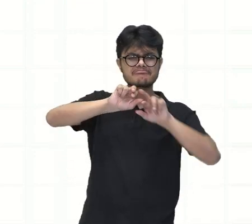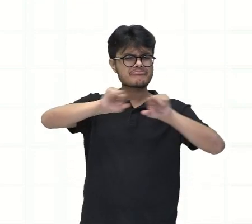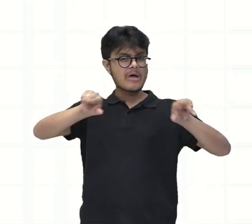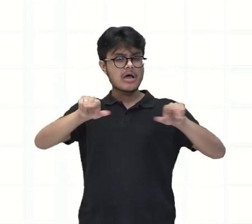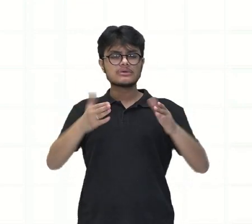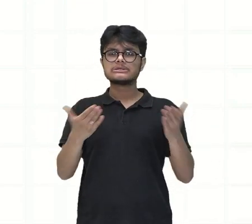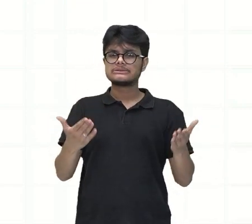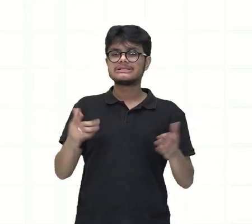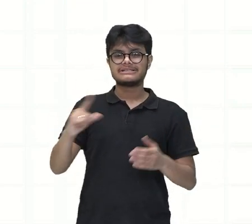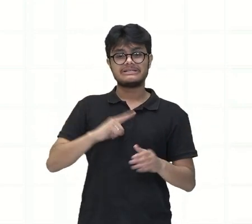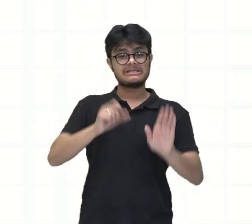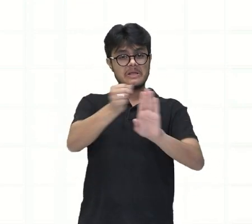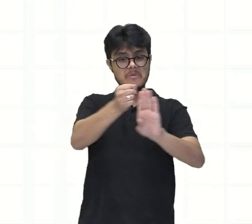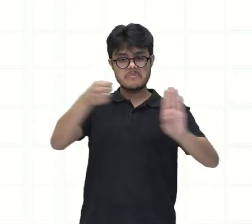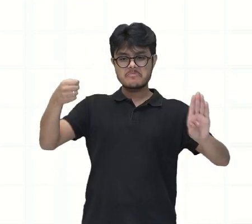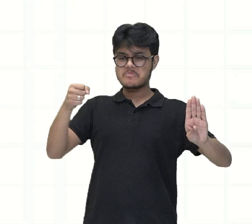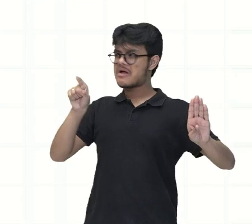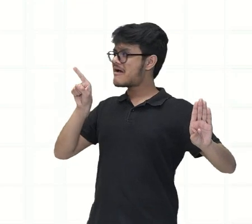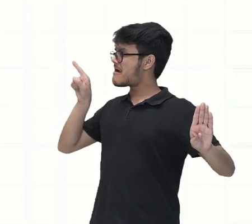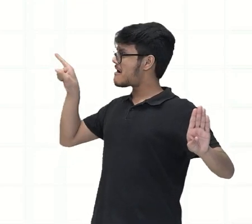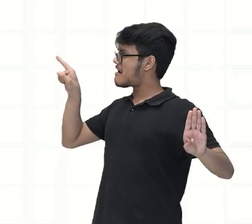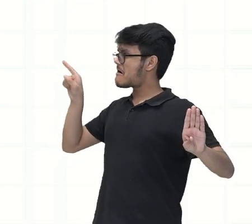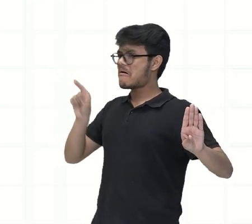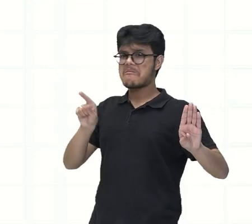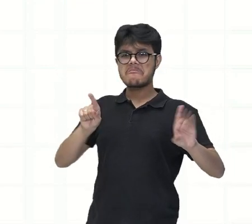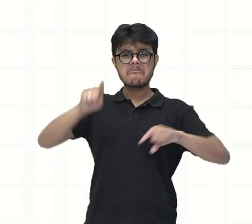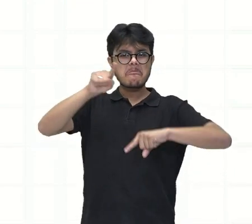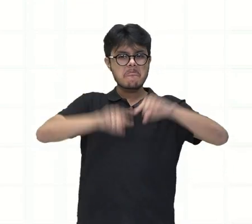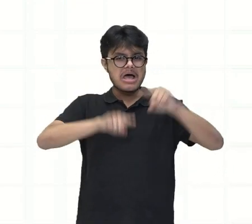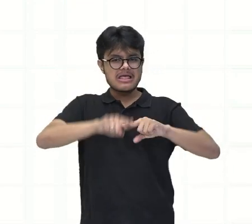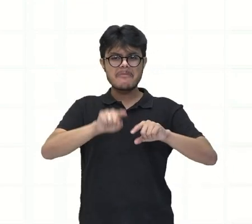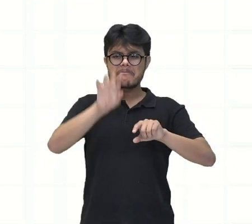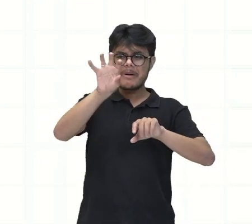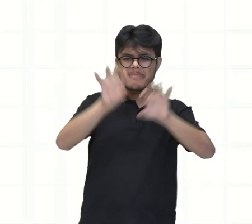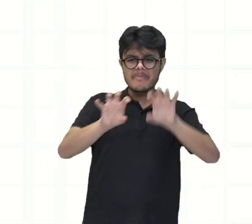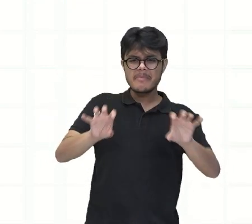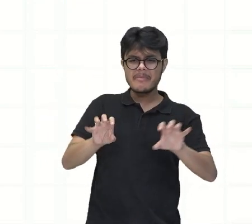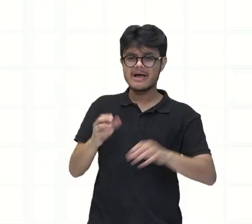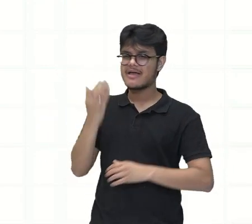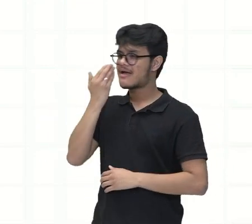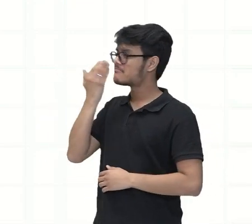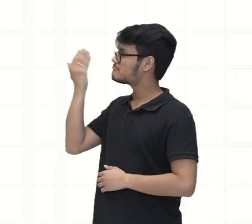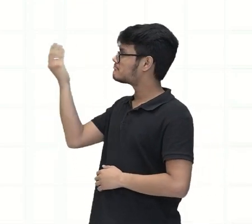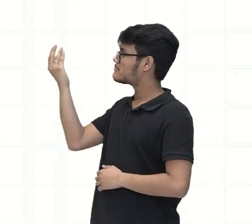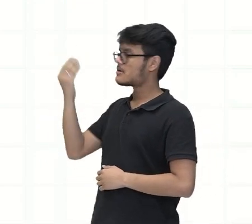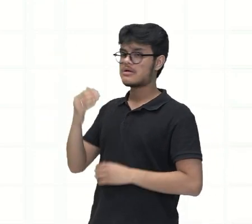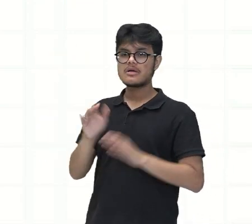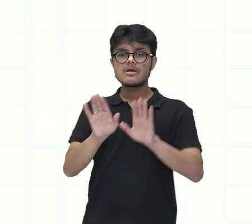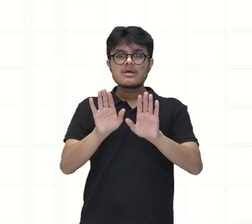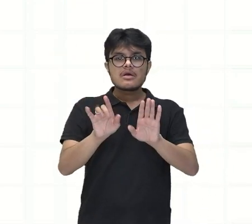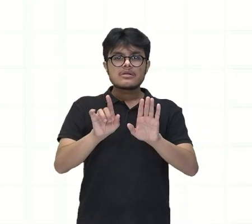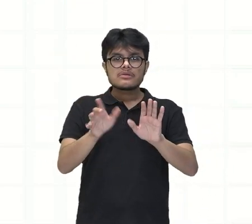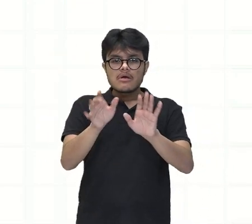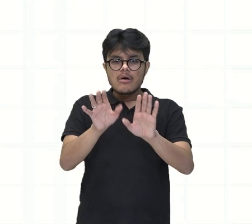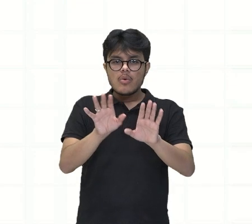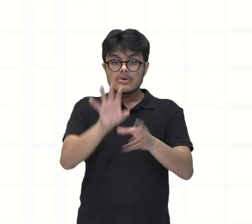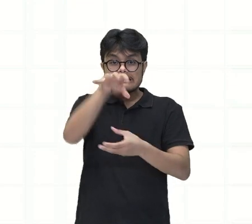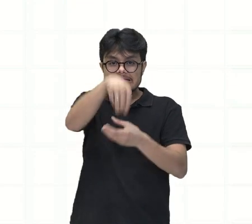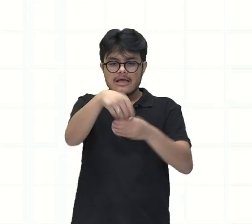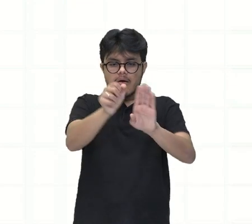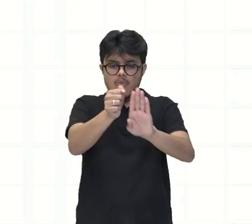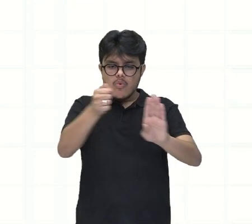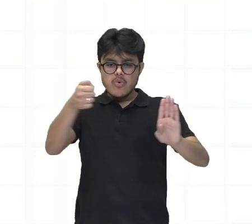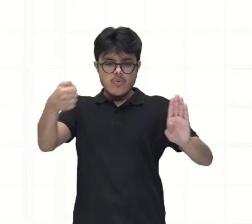temos aqui uma geladeira, né, cheia de produtos. E aí, ali dentro, quando você abre